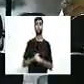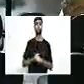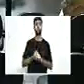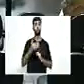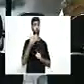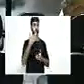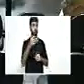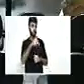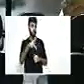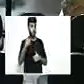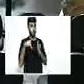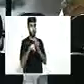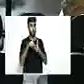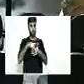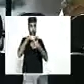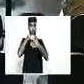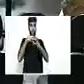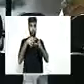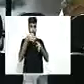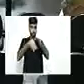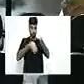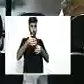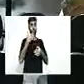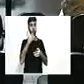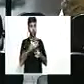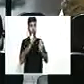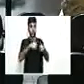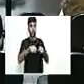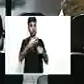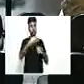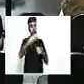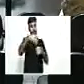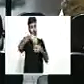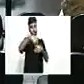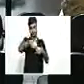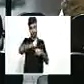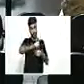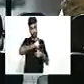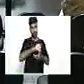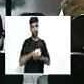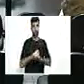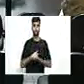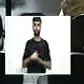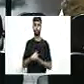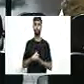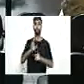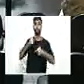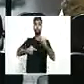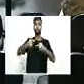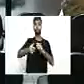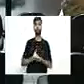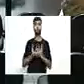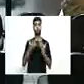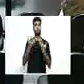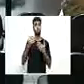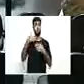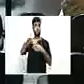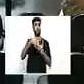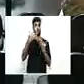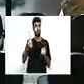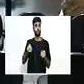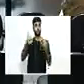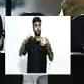como representante da comissão de constitução e justiça eu peço a dispensa da terceira votação em discussão e em votação